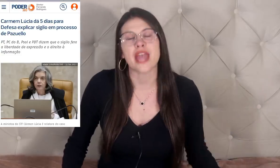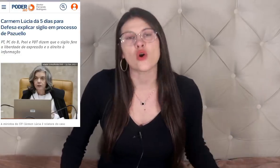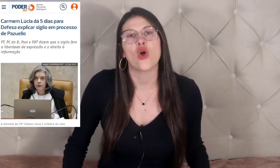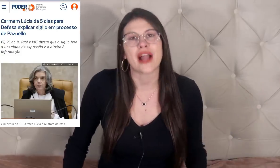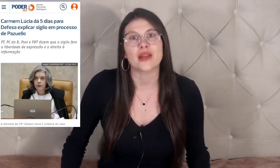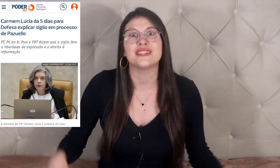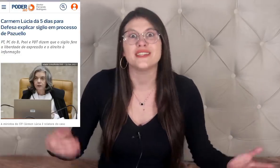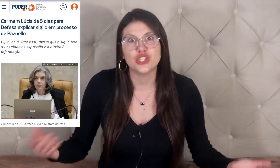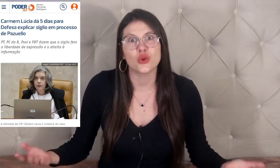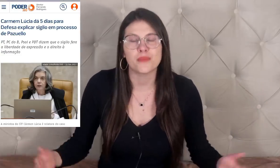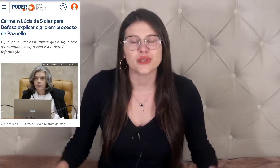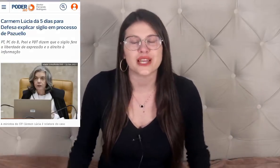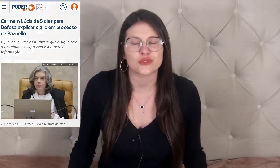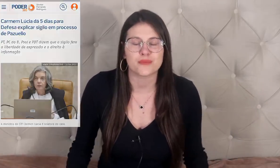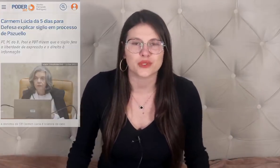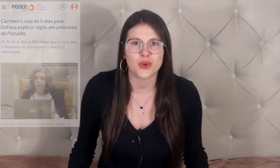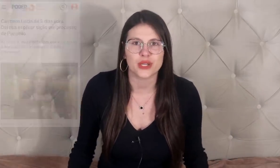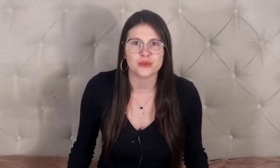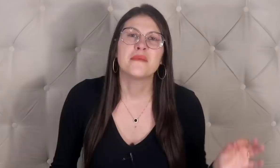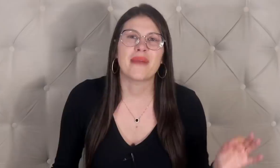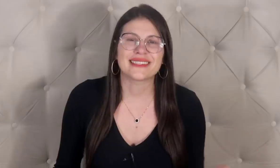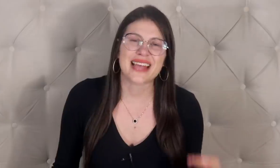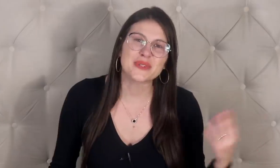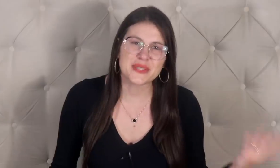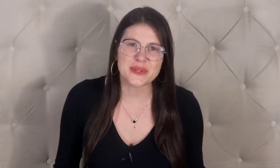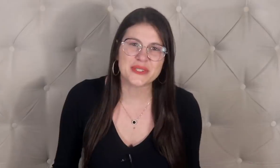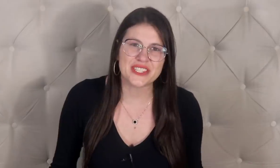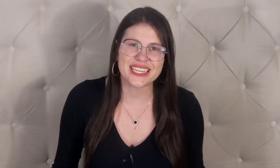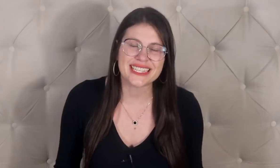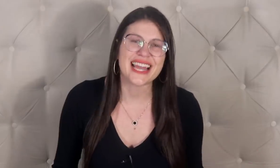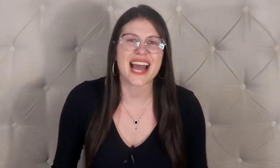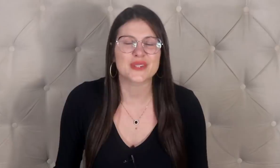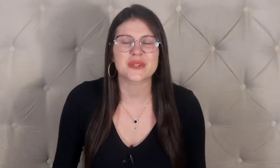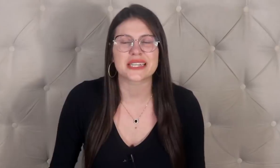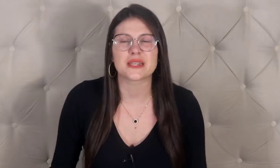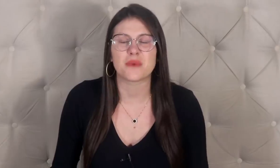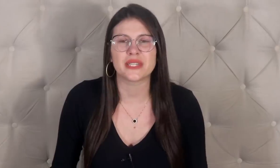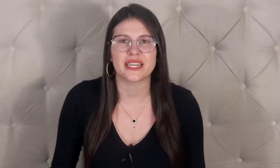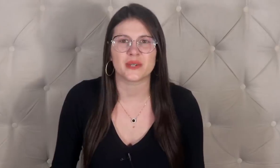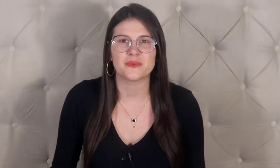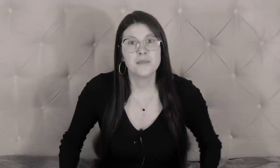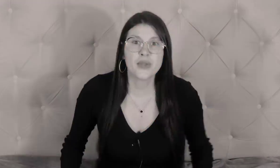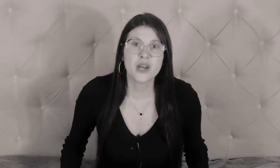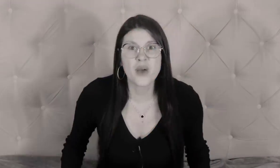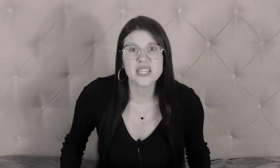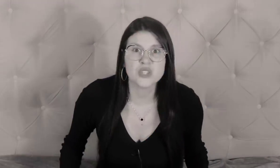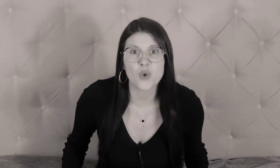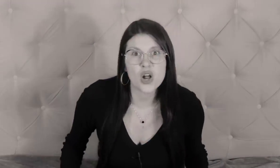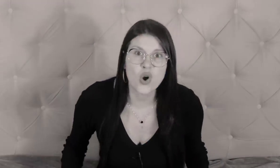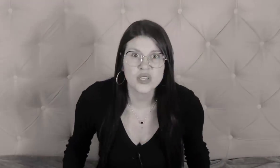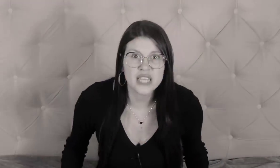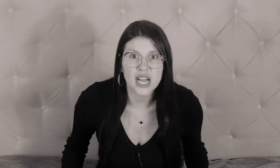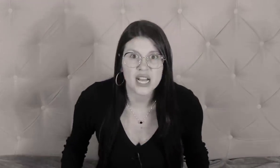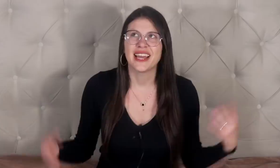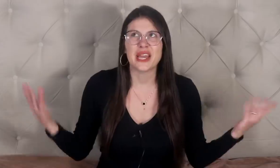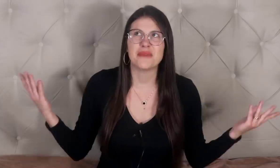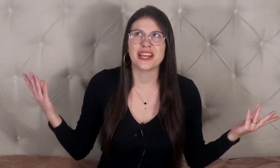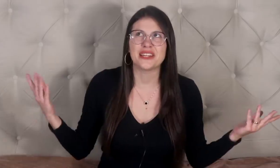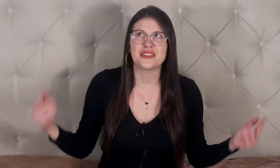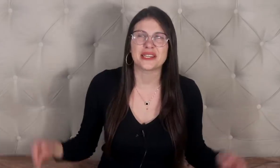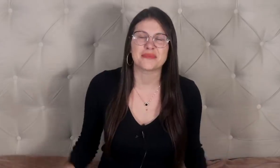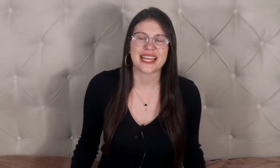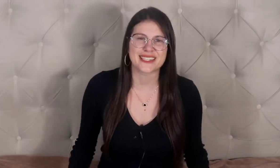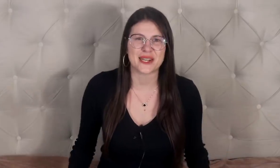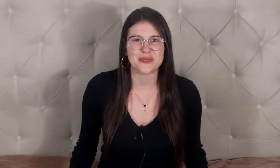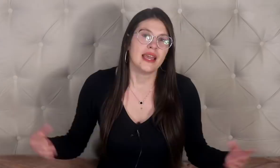o porquê colocaram em sigilo o processo do Pazuello. Passados 5 dias, as onças responderam: porque não é da sua conta, em